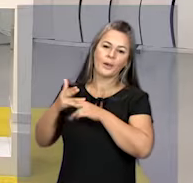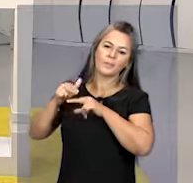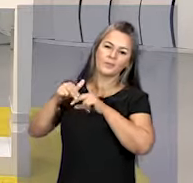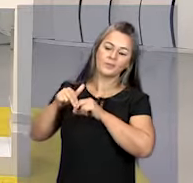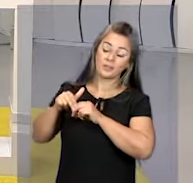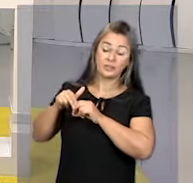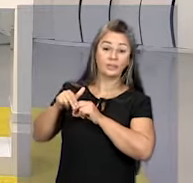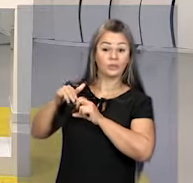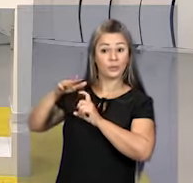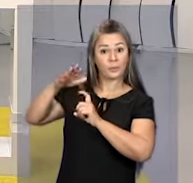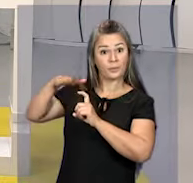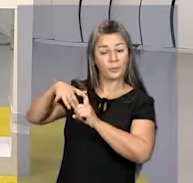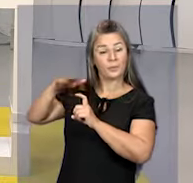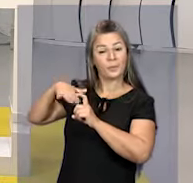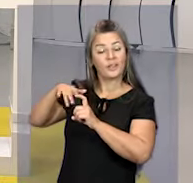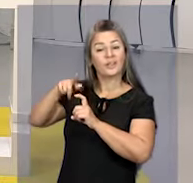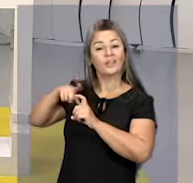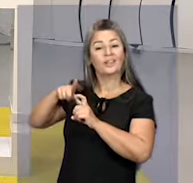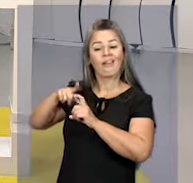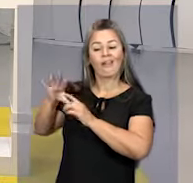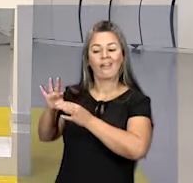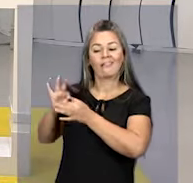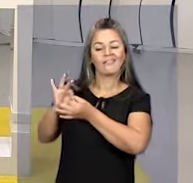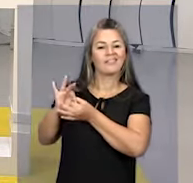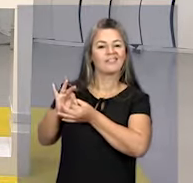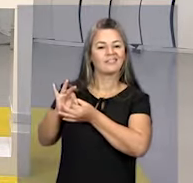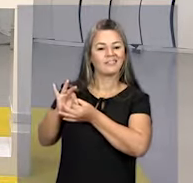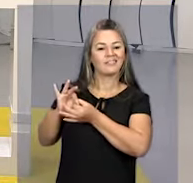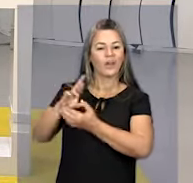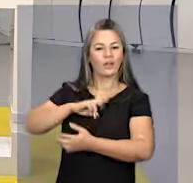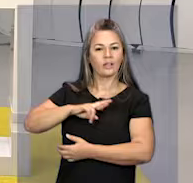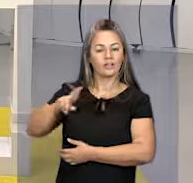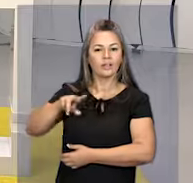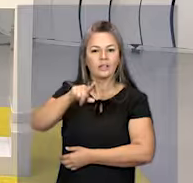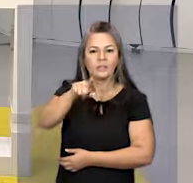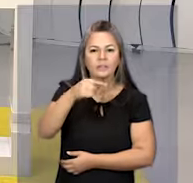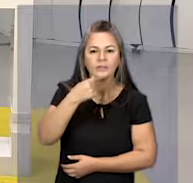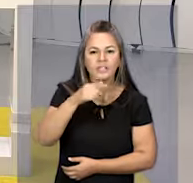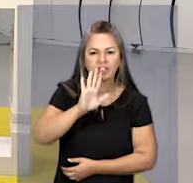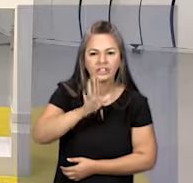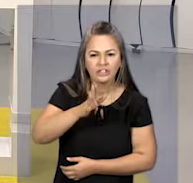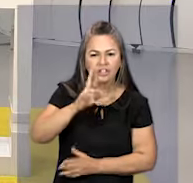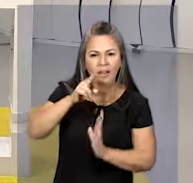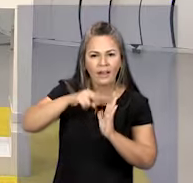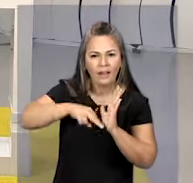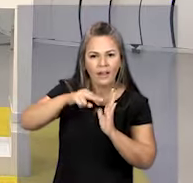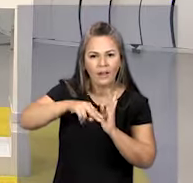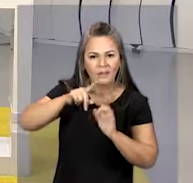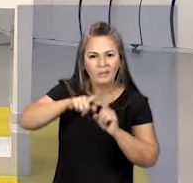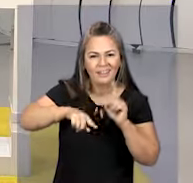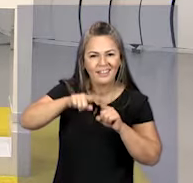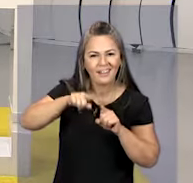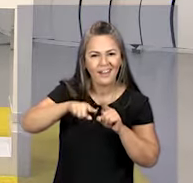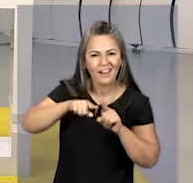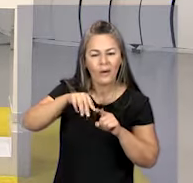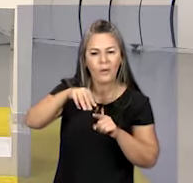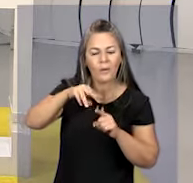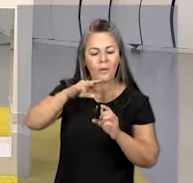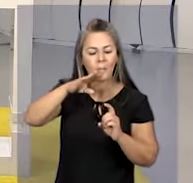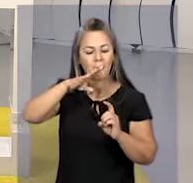linguagem religiosa. Você já leu alguma coisa sobre mitologia grega? E aí conta dos